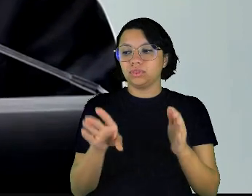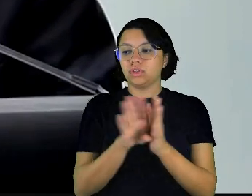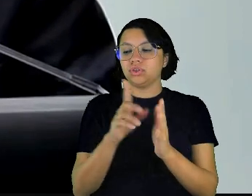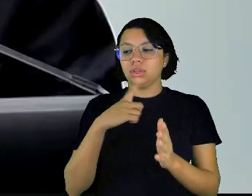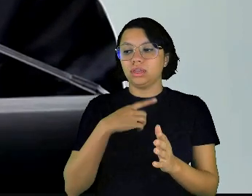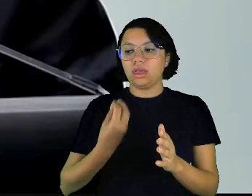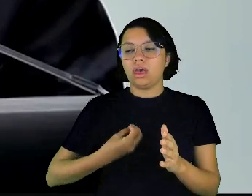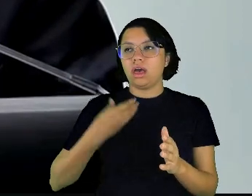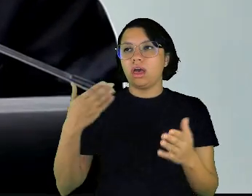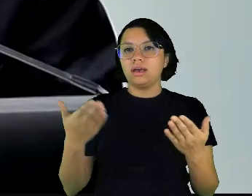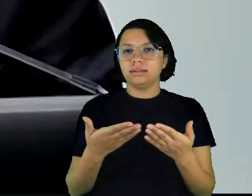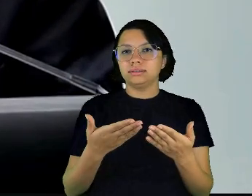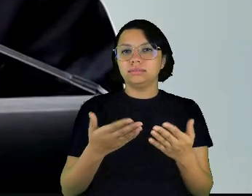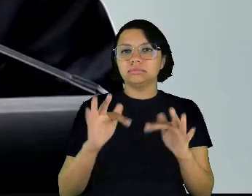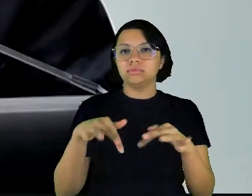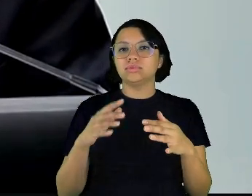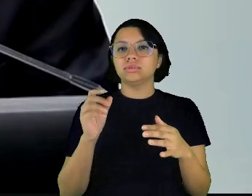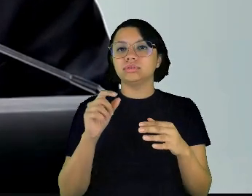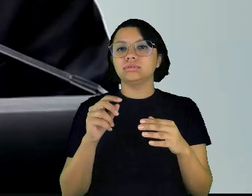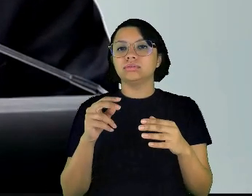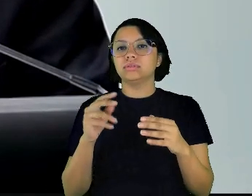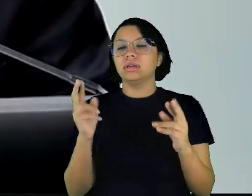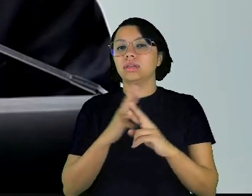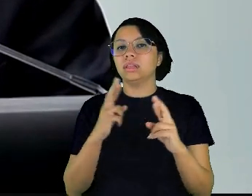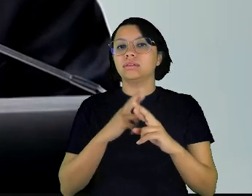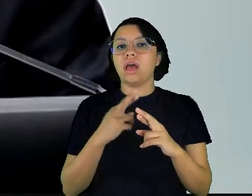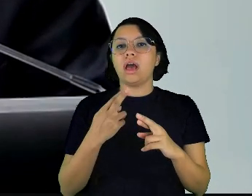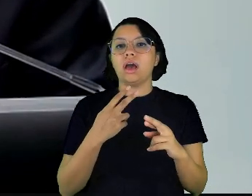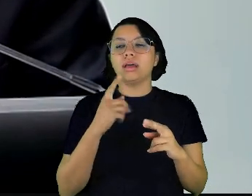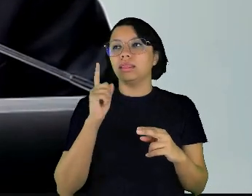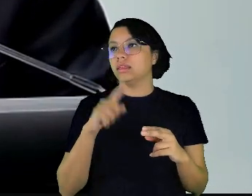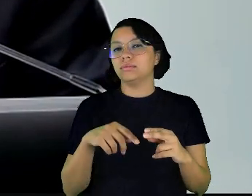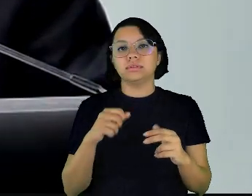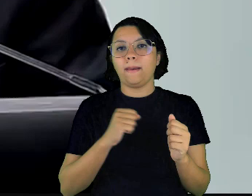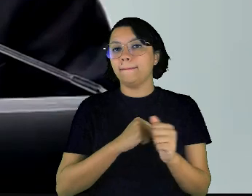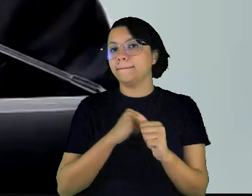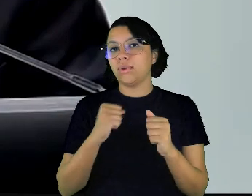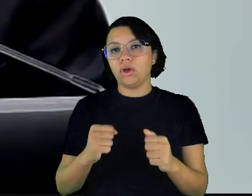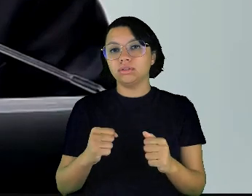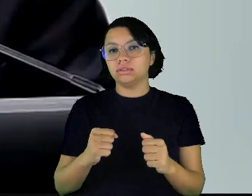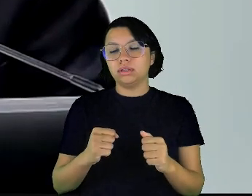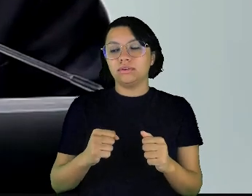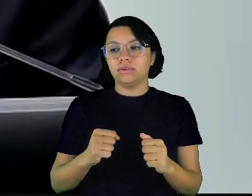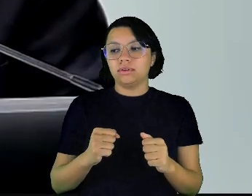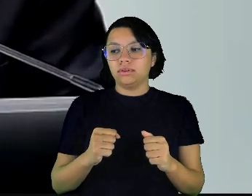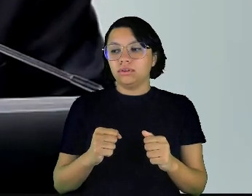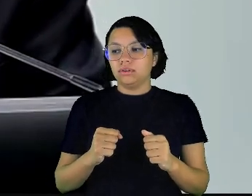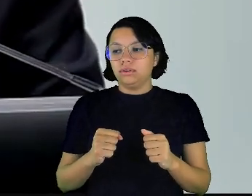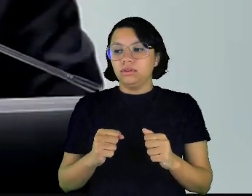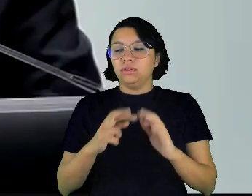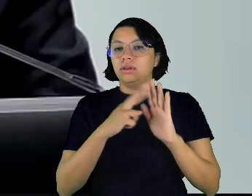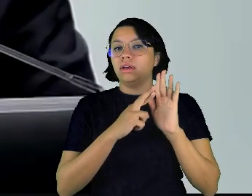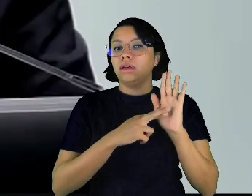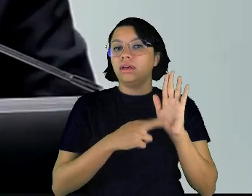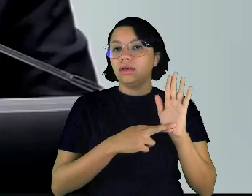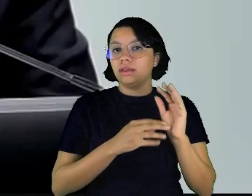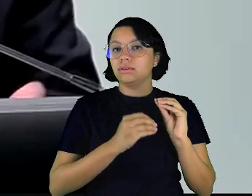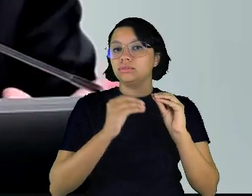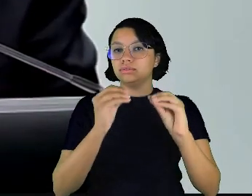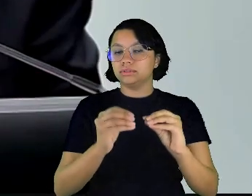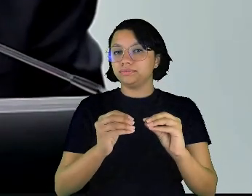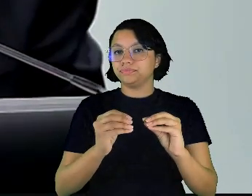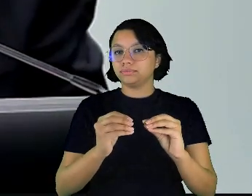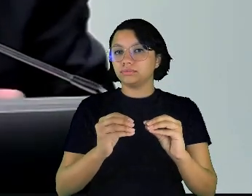a conclusão no sentido de que, não sendo possível, sendo inviável, né, como a regra é colocada como a inviabilidade